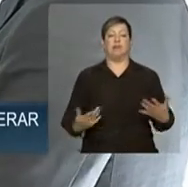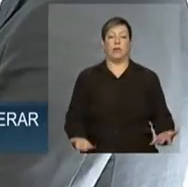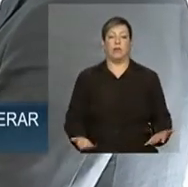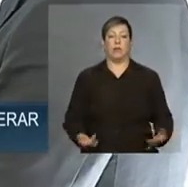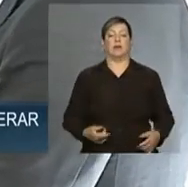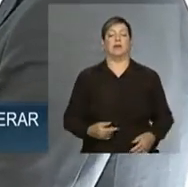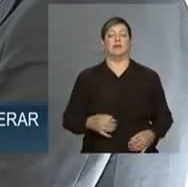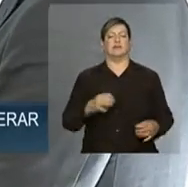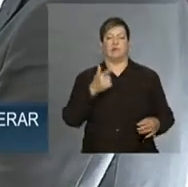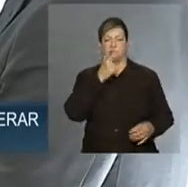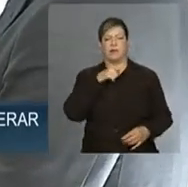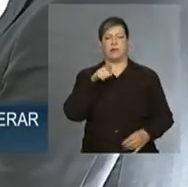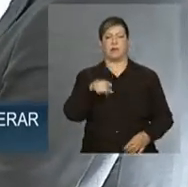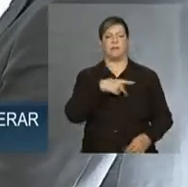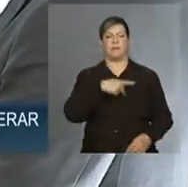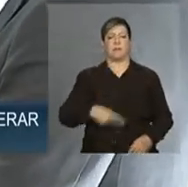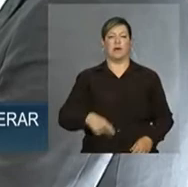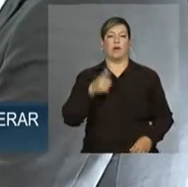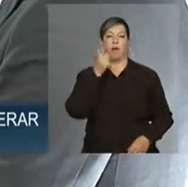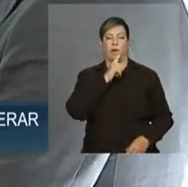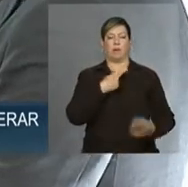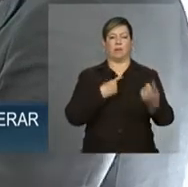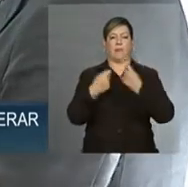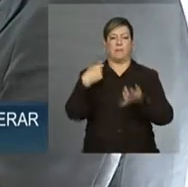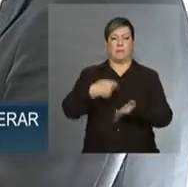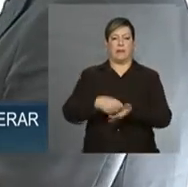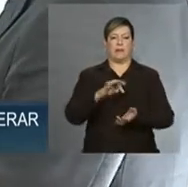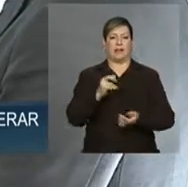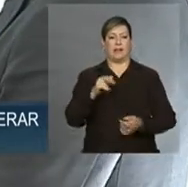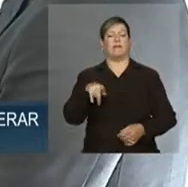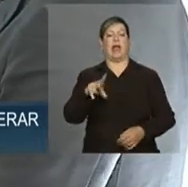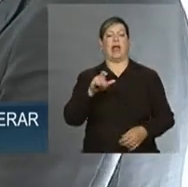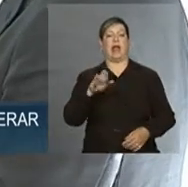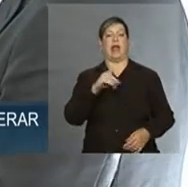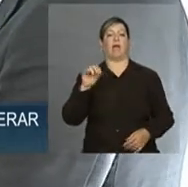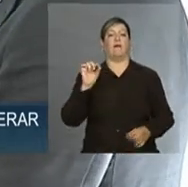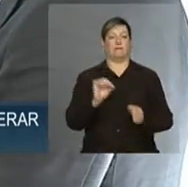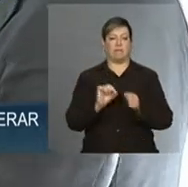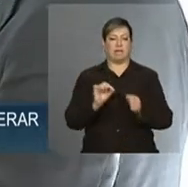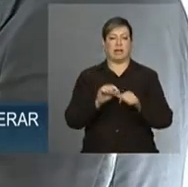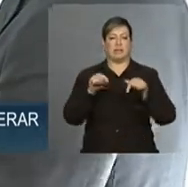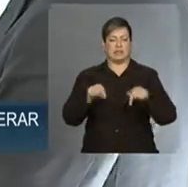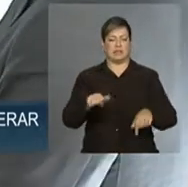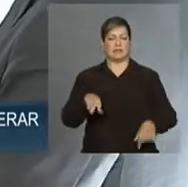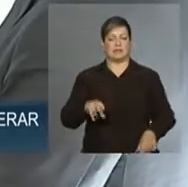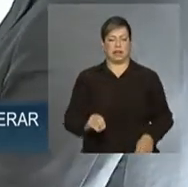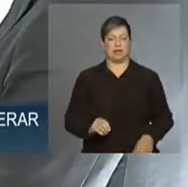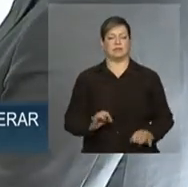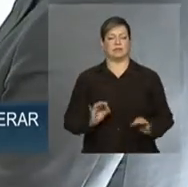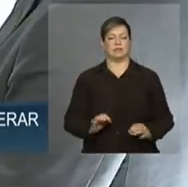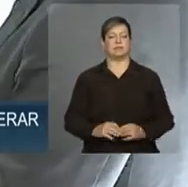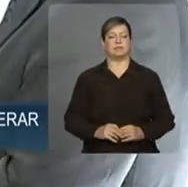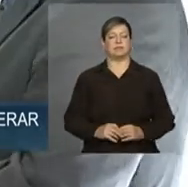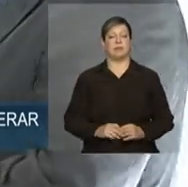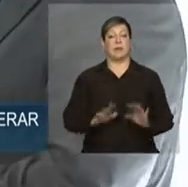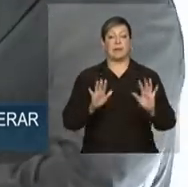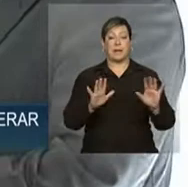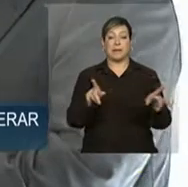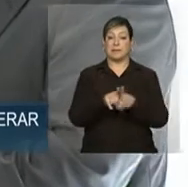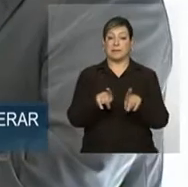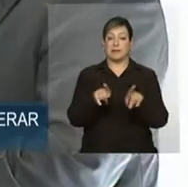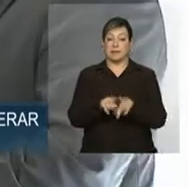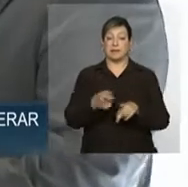conseguir modicidade tarifária nesse leilão que será efetivado ainda esse ano. Mas, além disso,